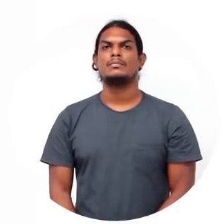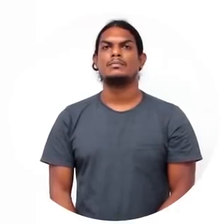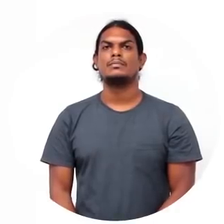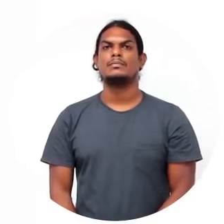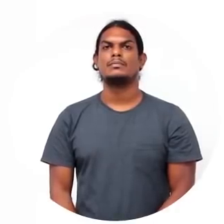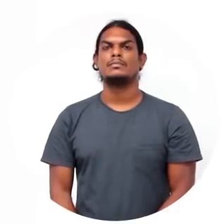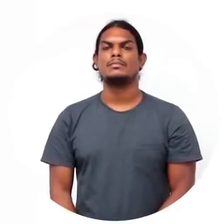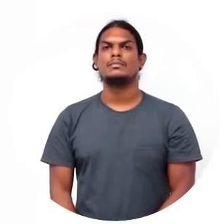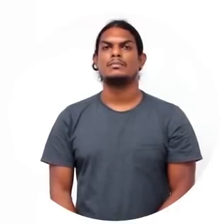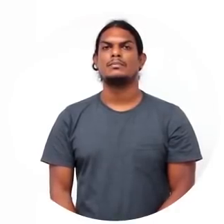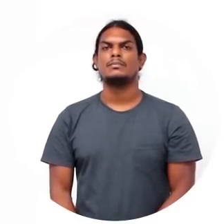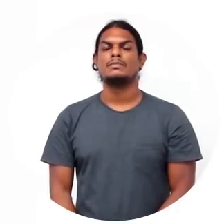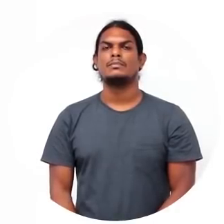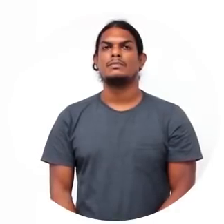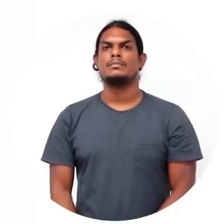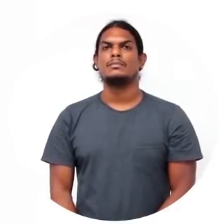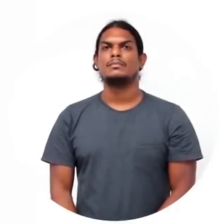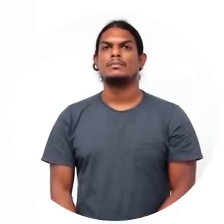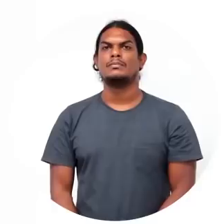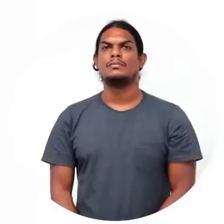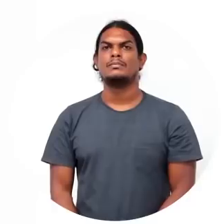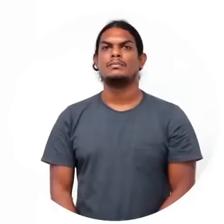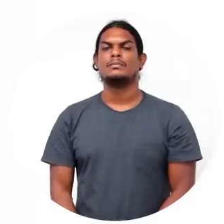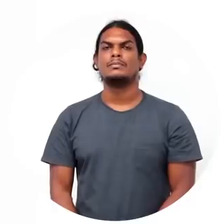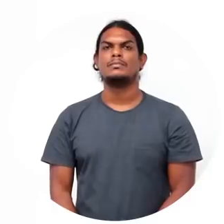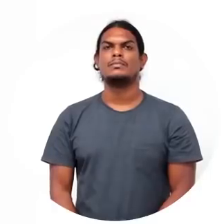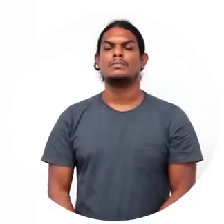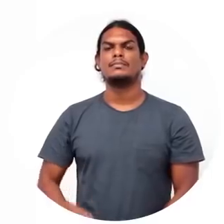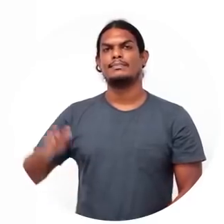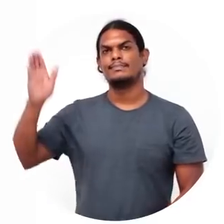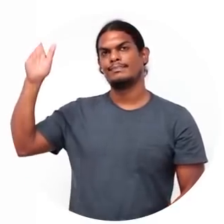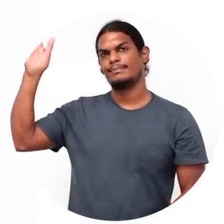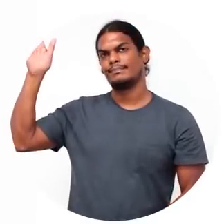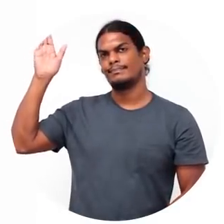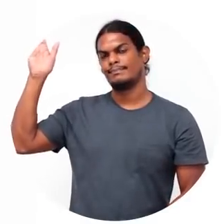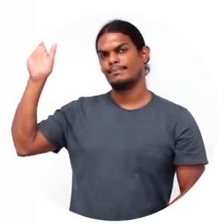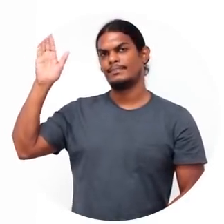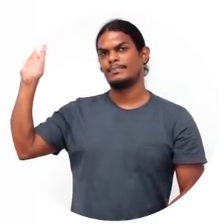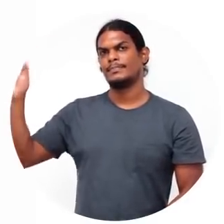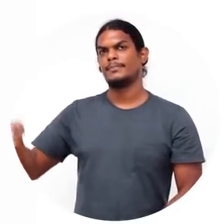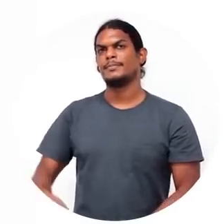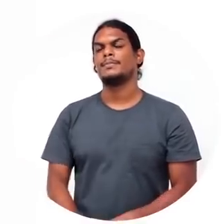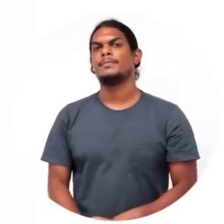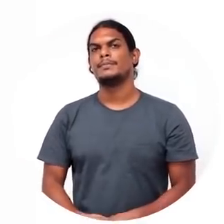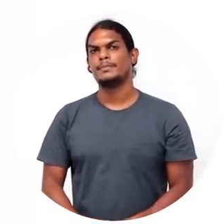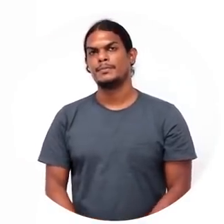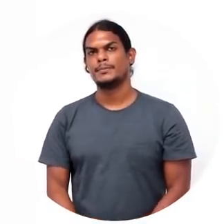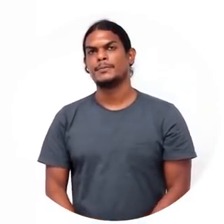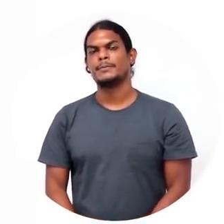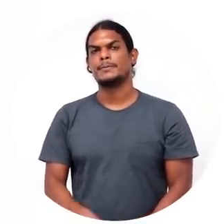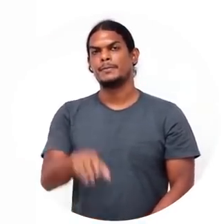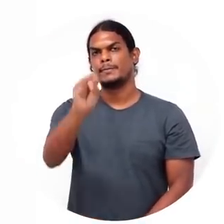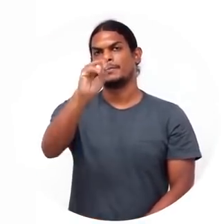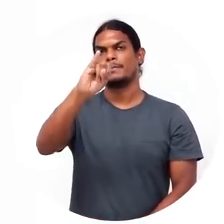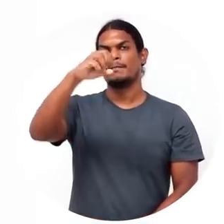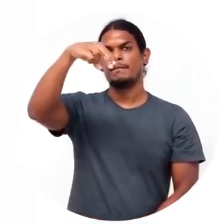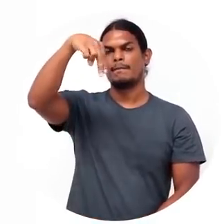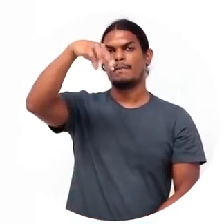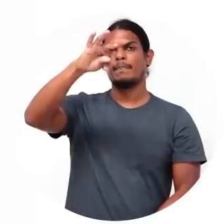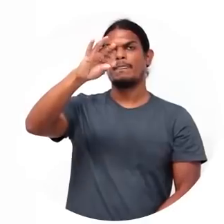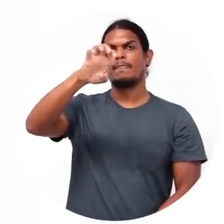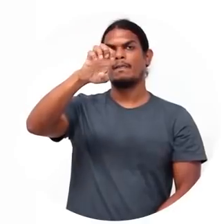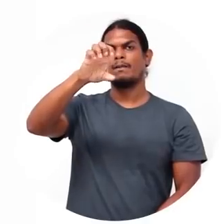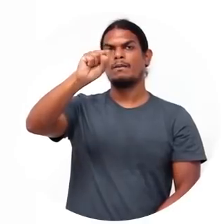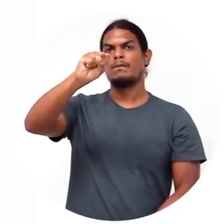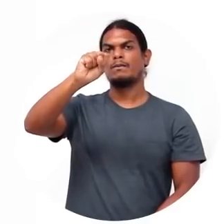é a síntese aditiva, que é o que eu mostrei, ó, aqui. Essa é a síntese